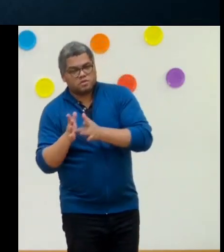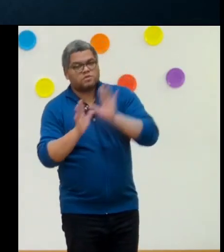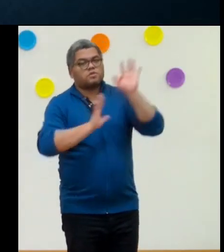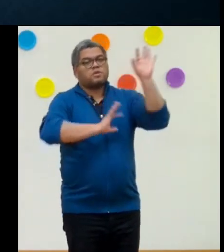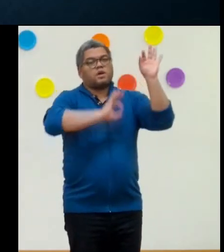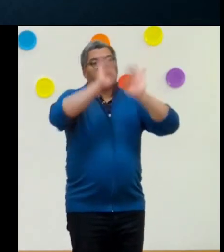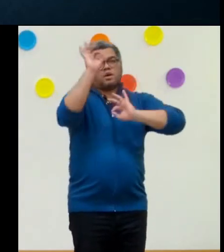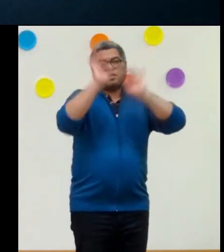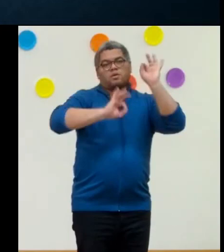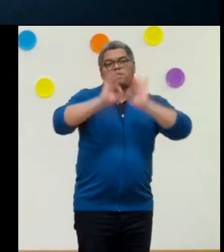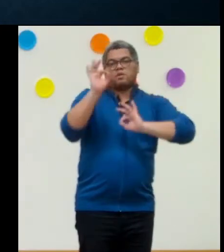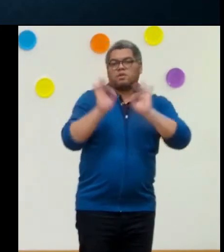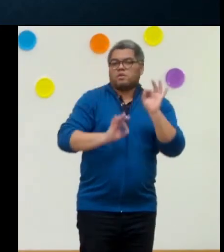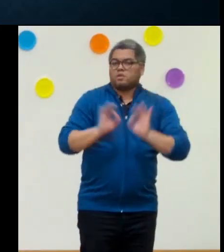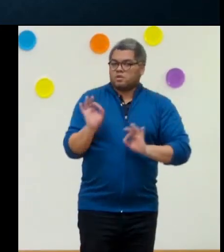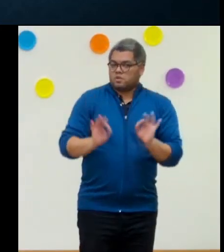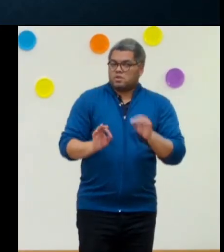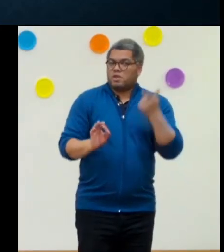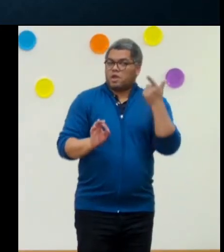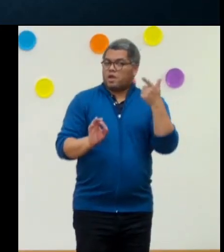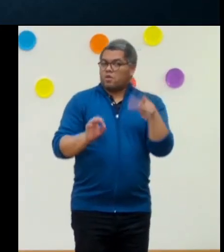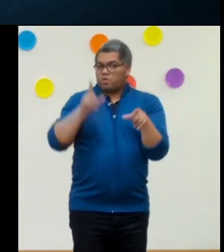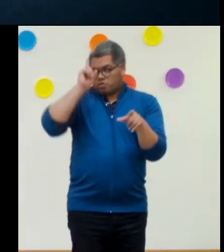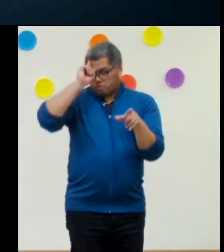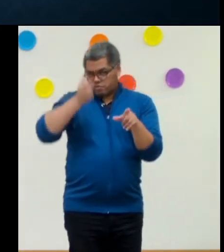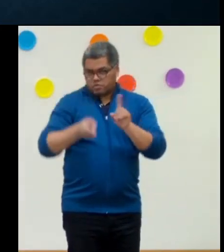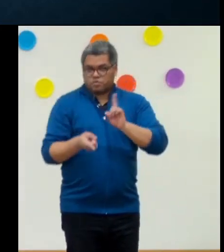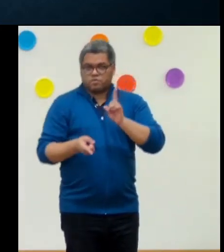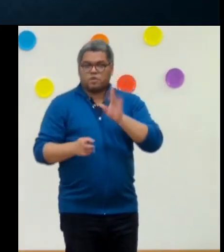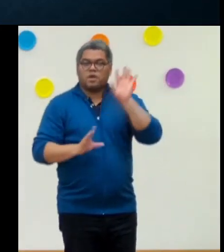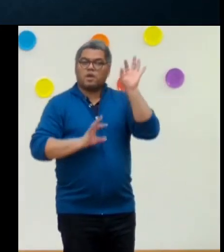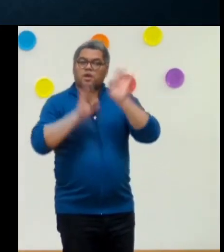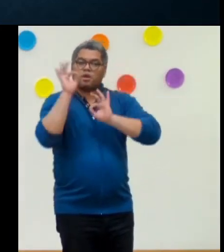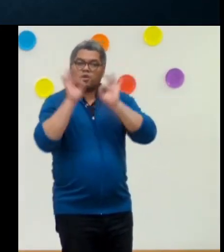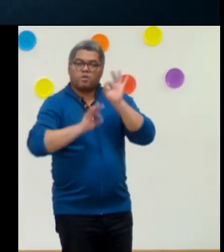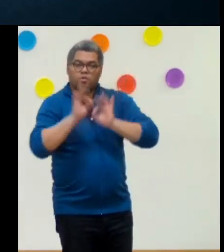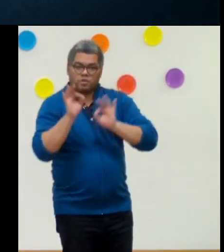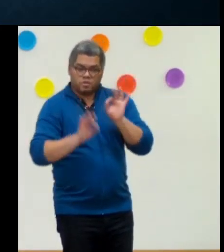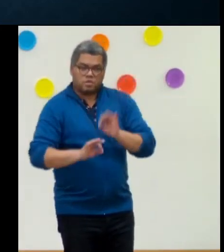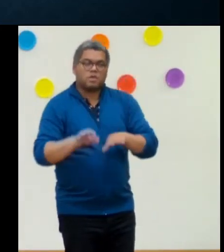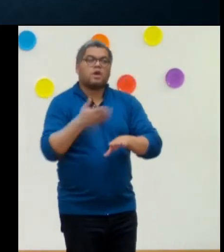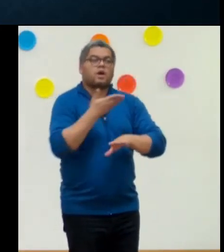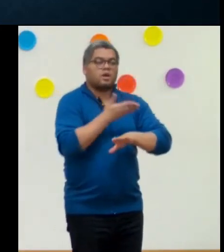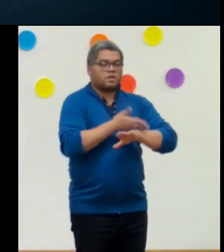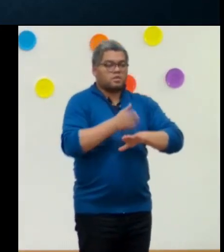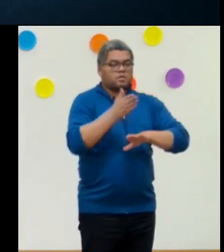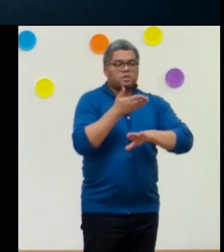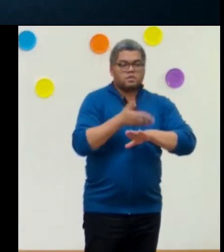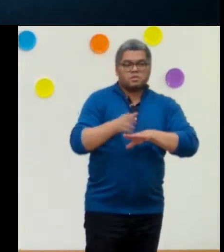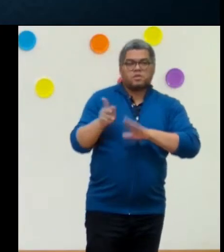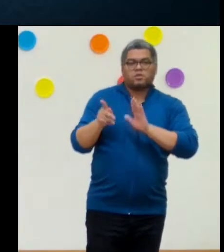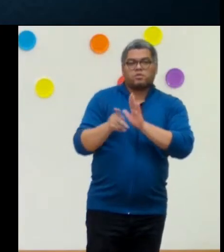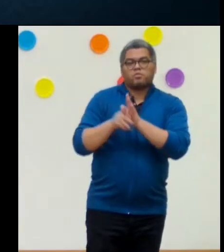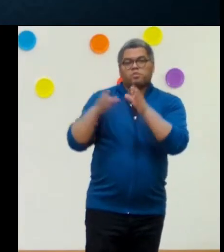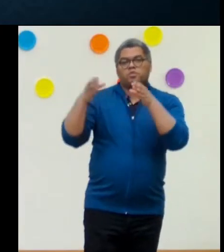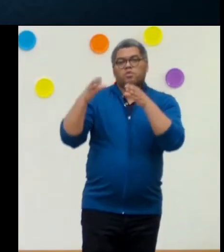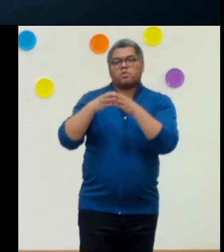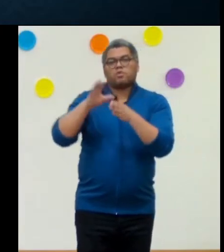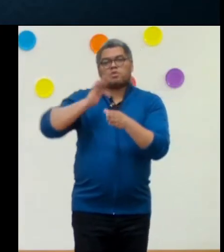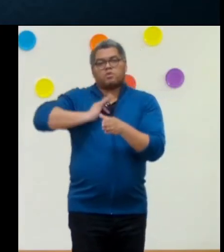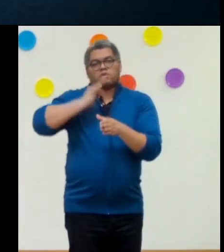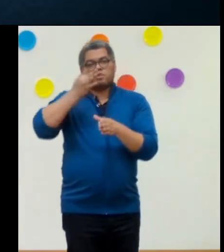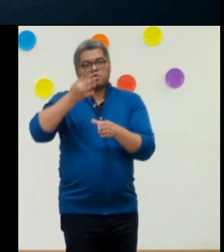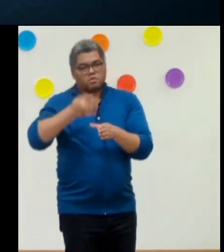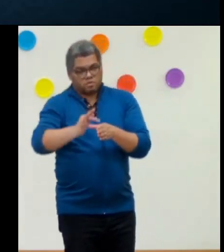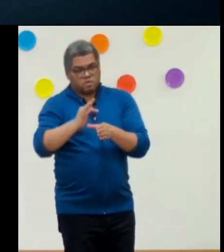corrigindo, não é dando um novo mandamento não, ele está corrigindo a tradição dos fariseus sobre o mandamento que